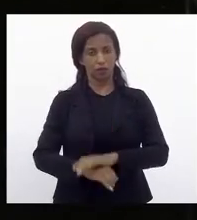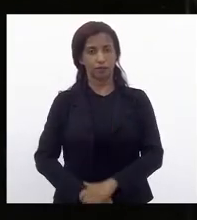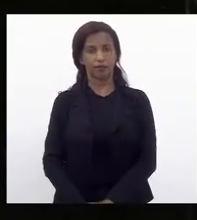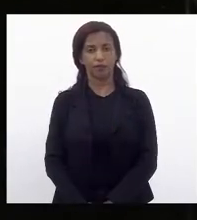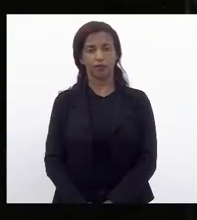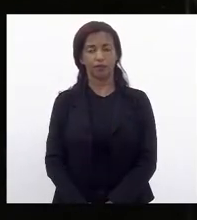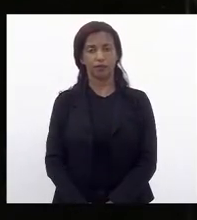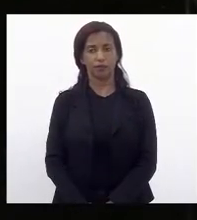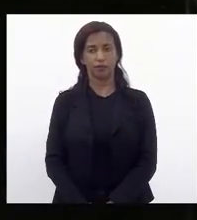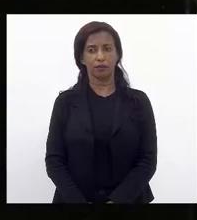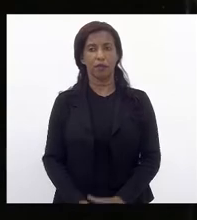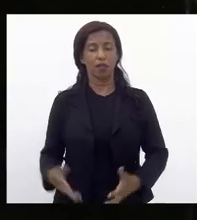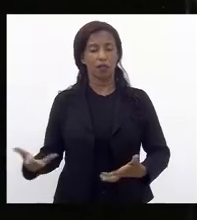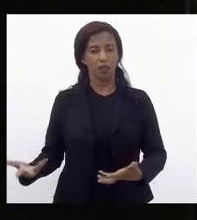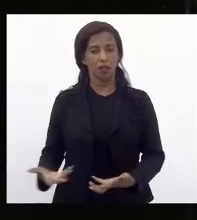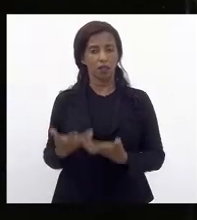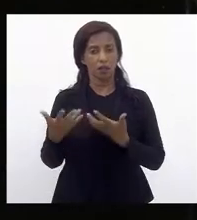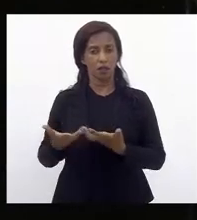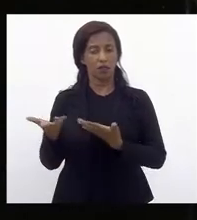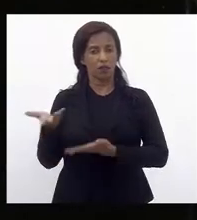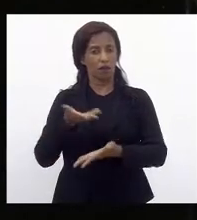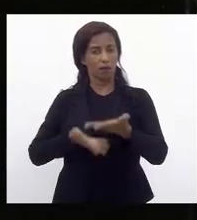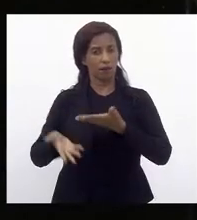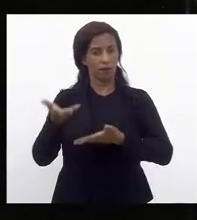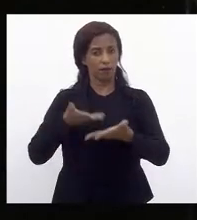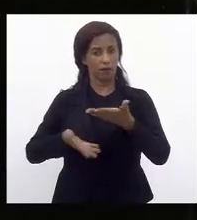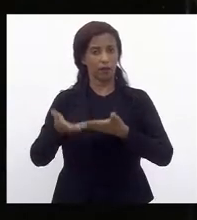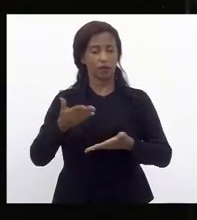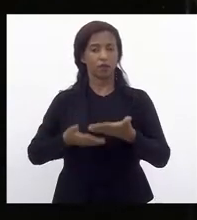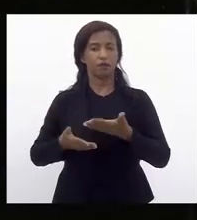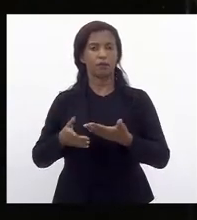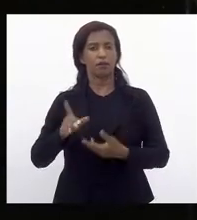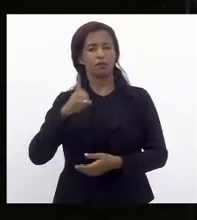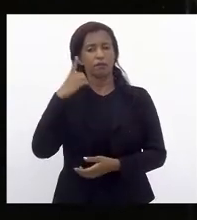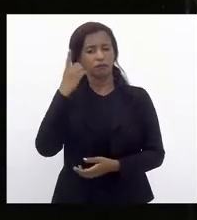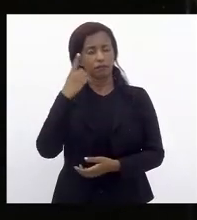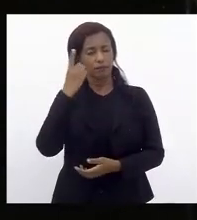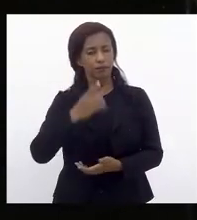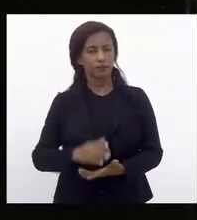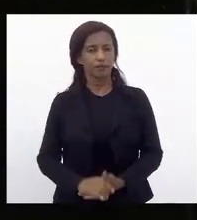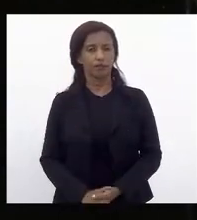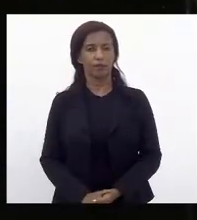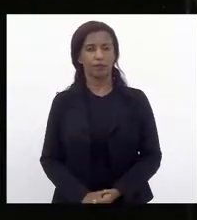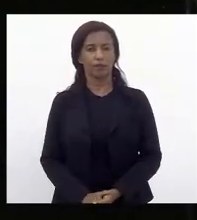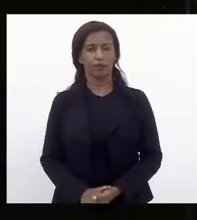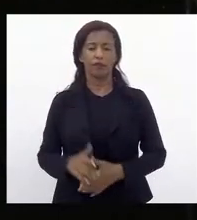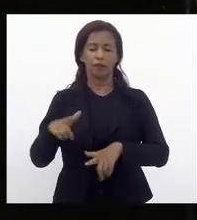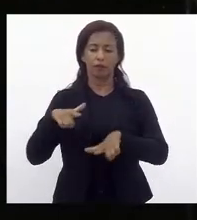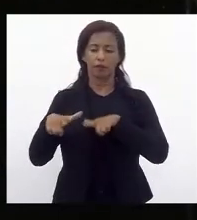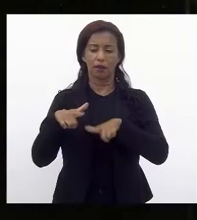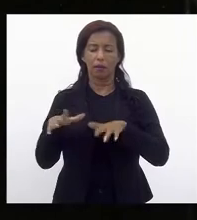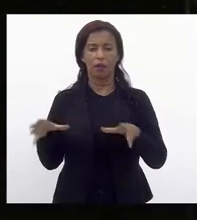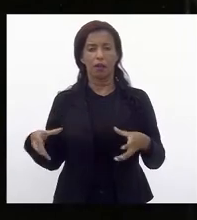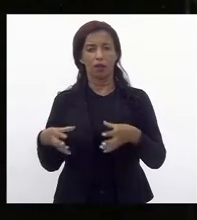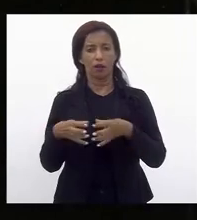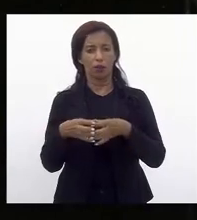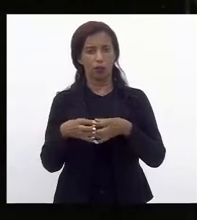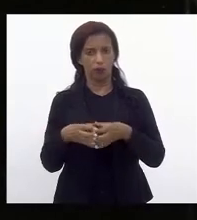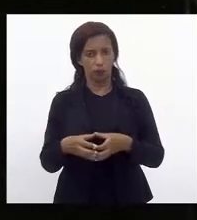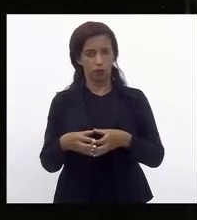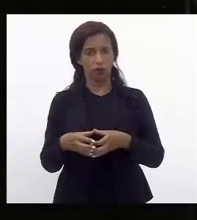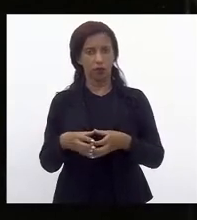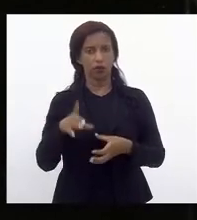Incentivar a participação das parlamentares. trabalhar em conjunto com a Comissão